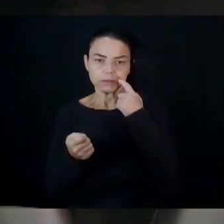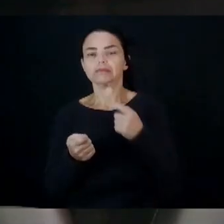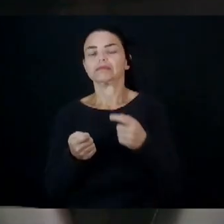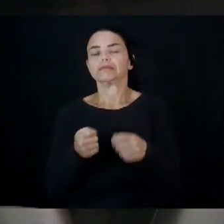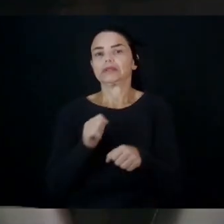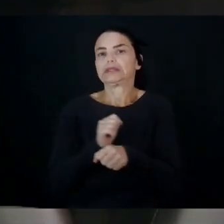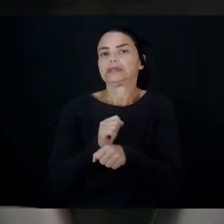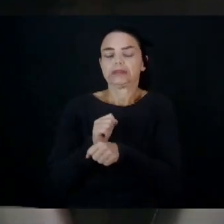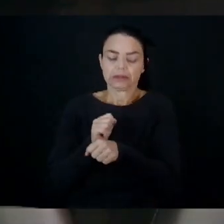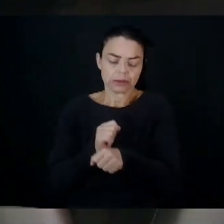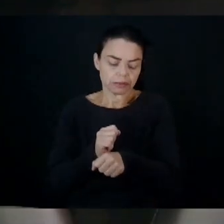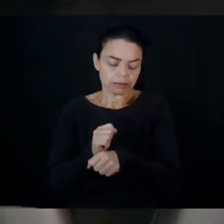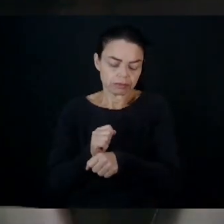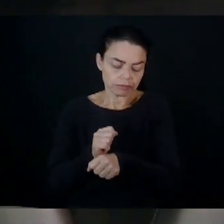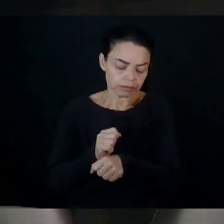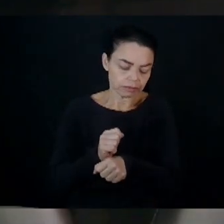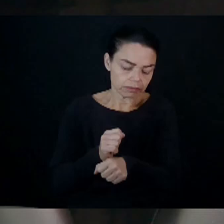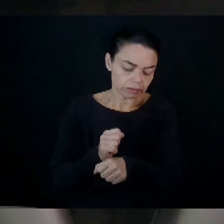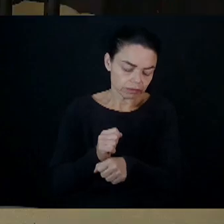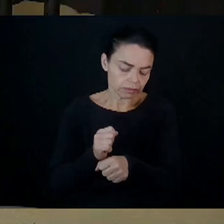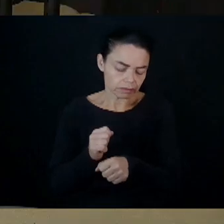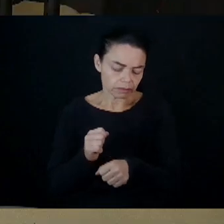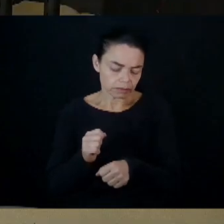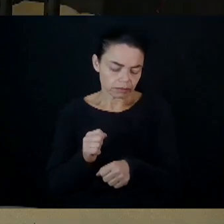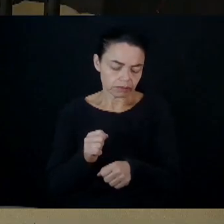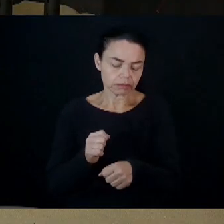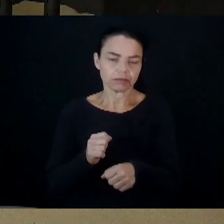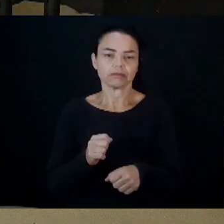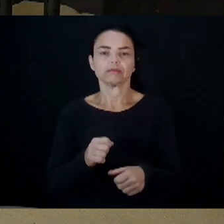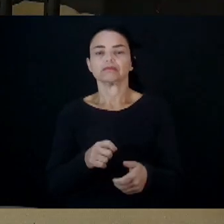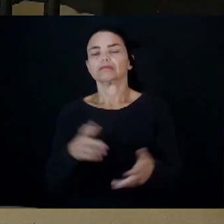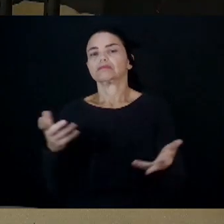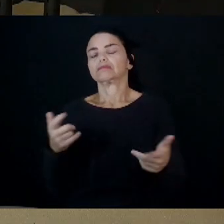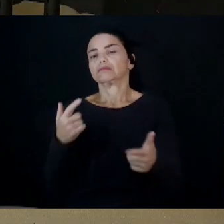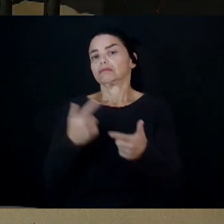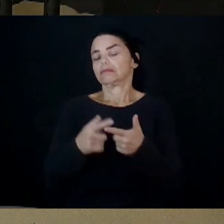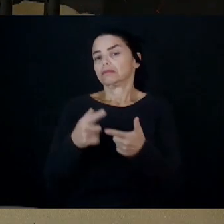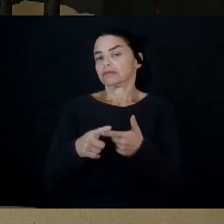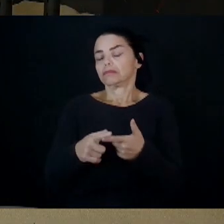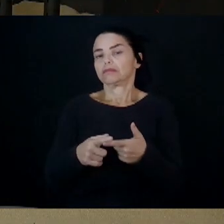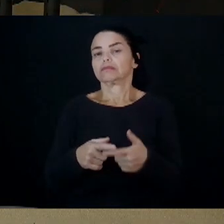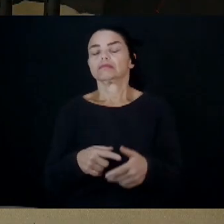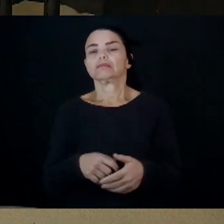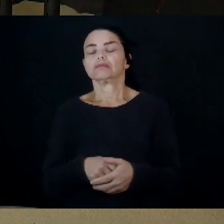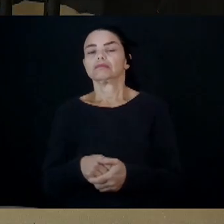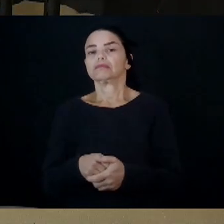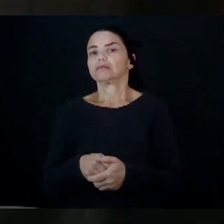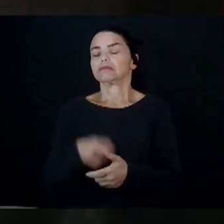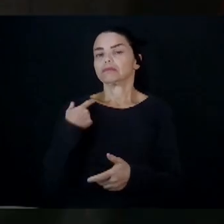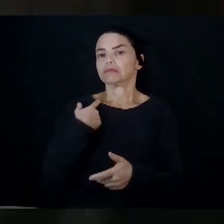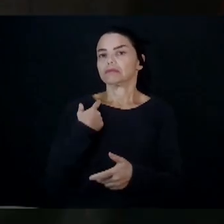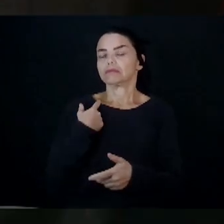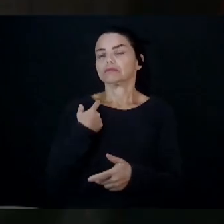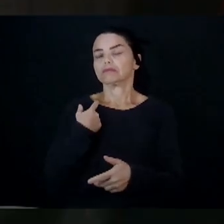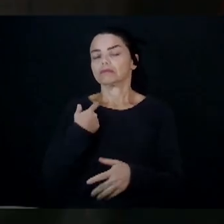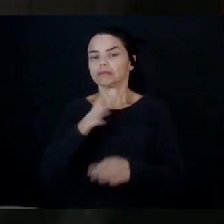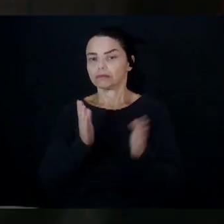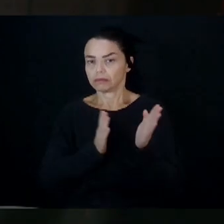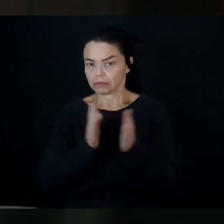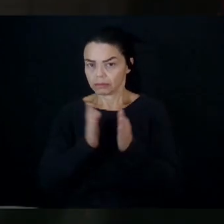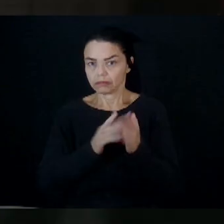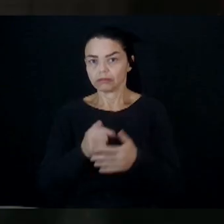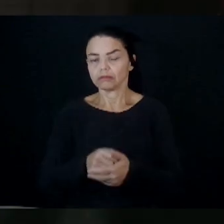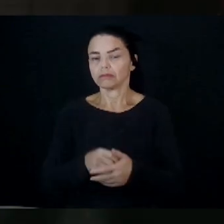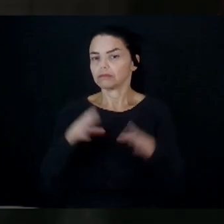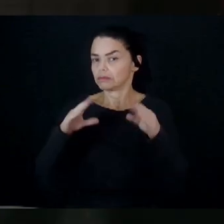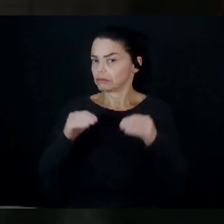seu rendimento habitual. Olha, isso faz todo sentido, porque quem está passando por essa fase sabe que as noites não